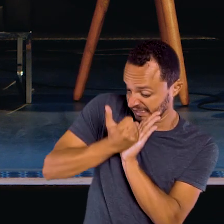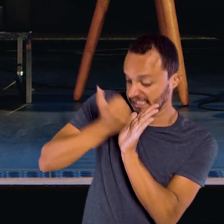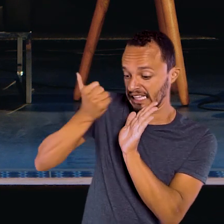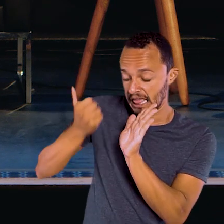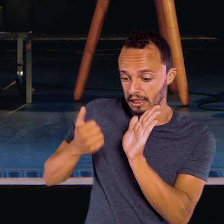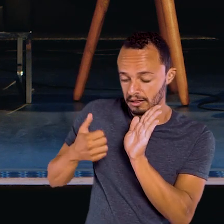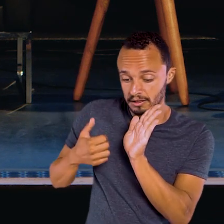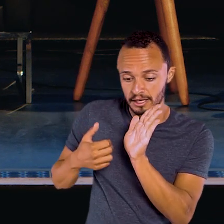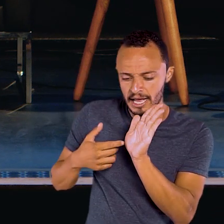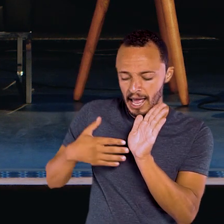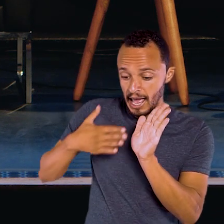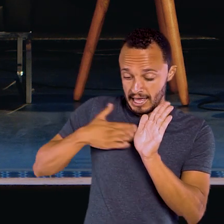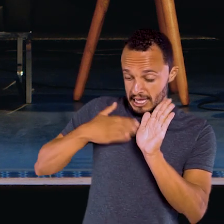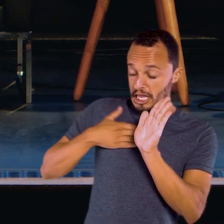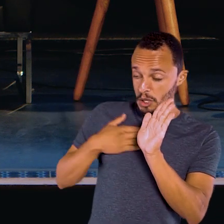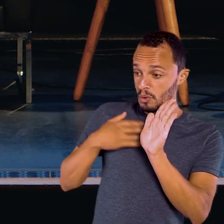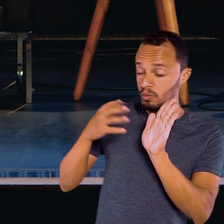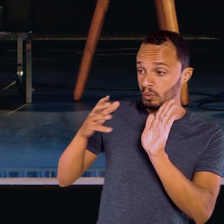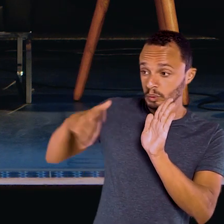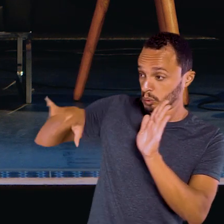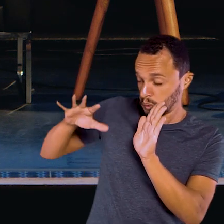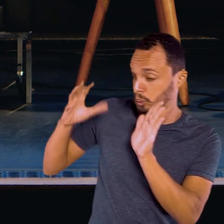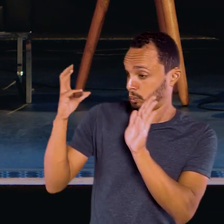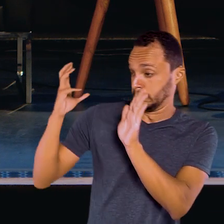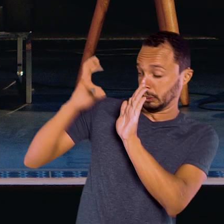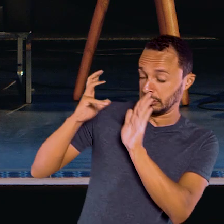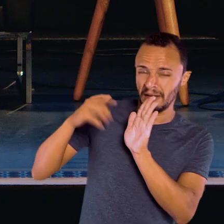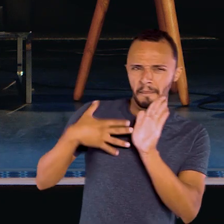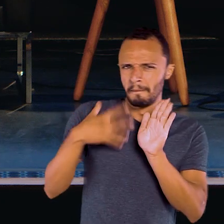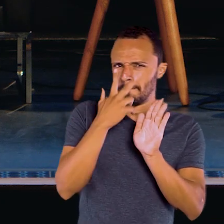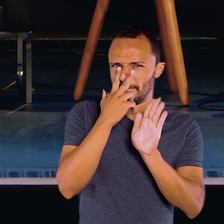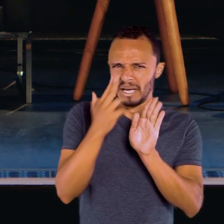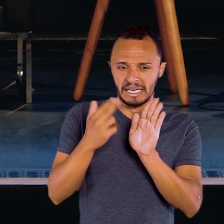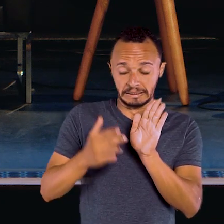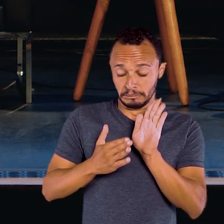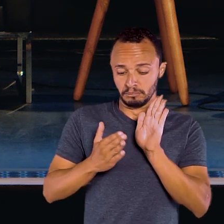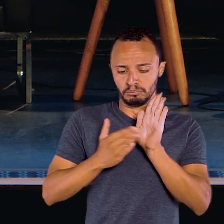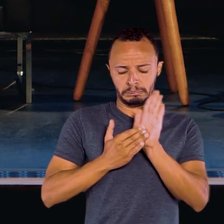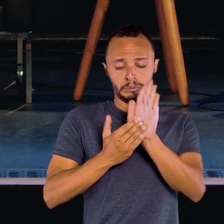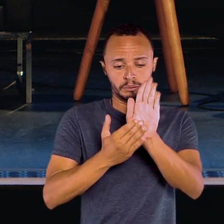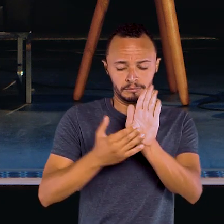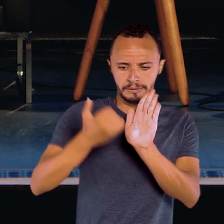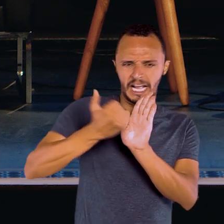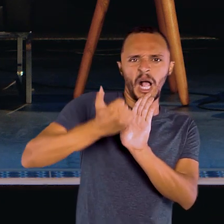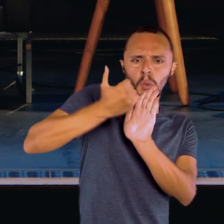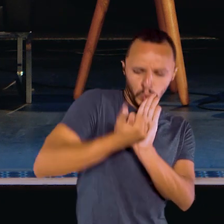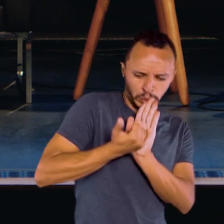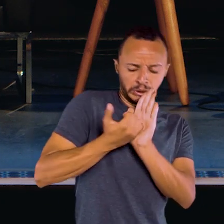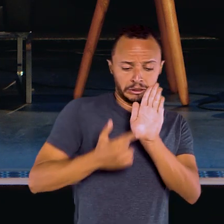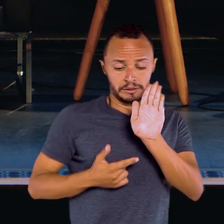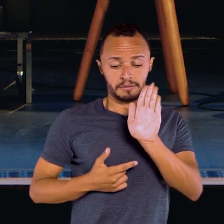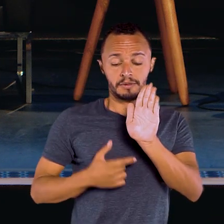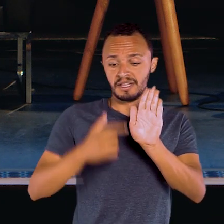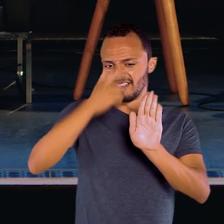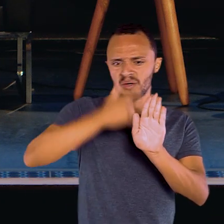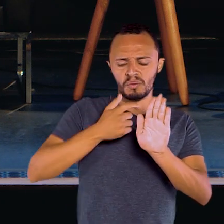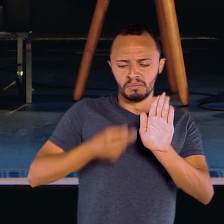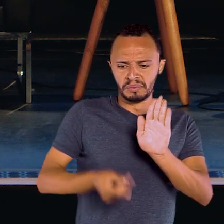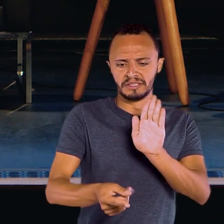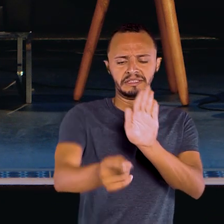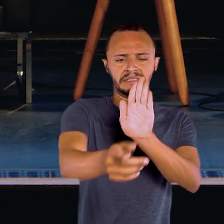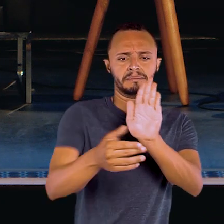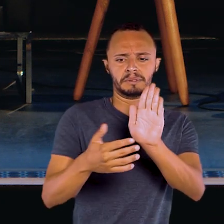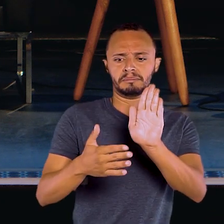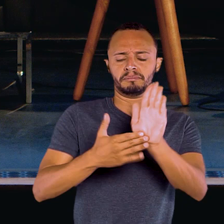brasileira é tão cruel que congela a pessoa ali, né, para sempre naquele lugar. E aí as pessoas não querem isso com toda a razão, eu